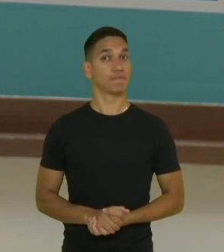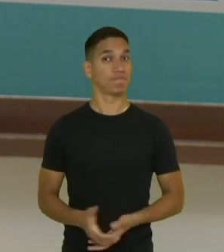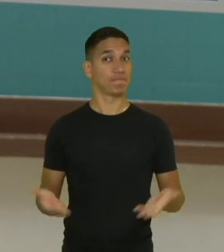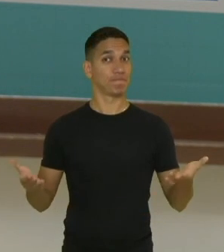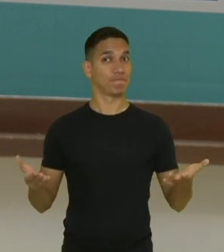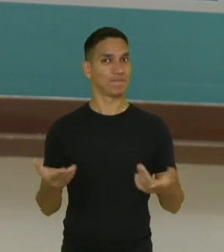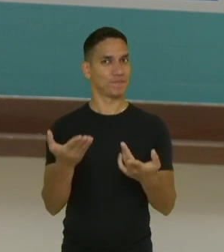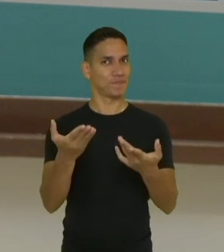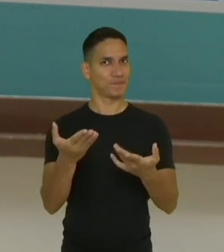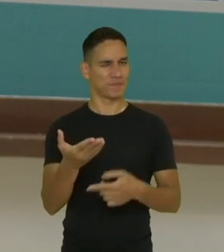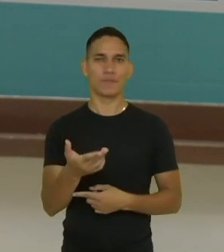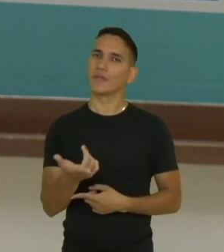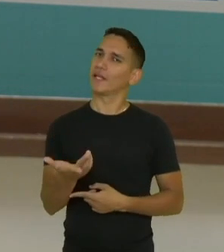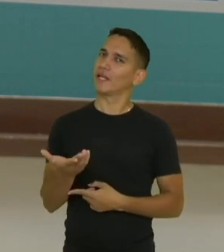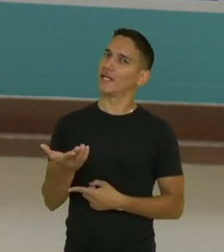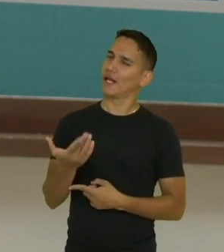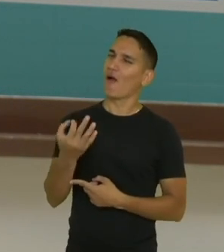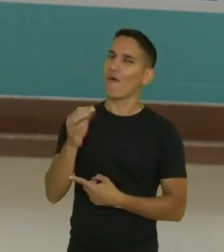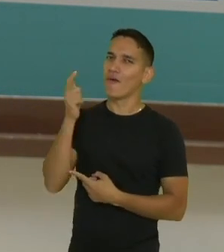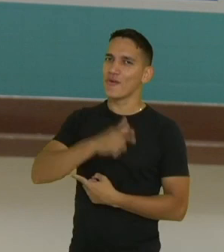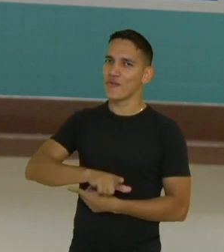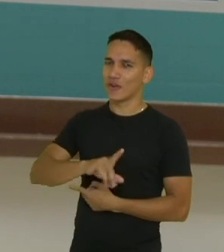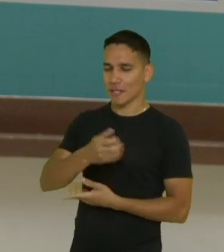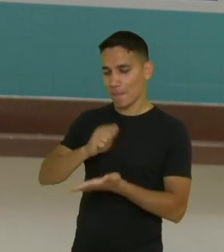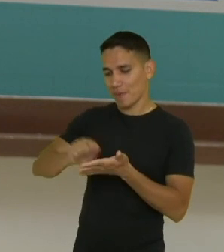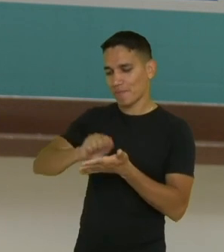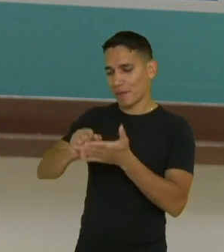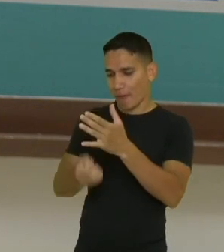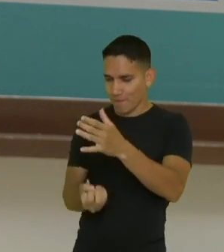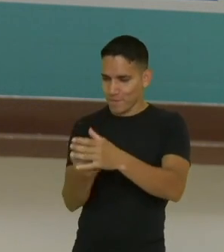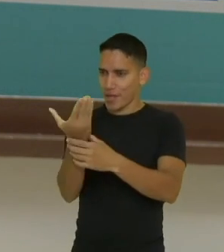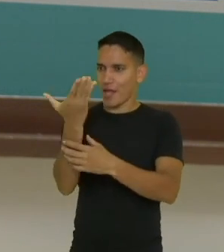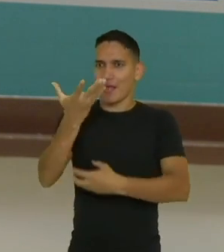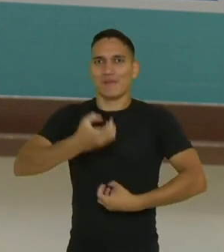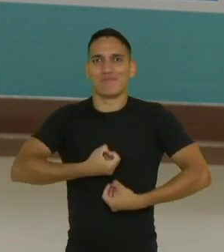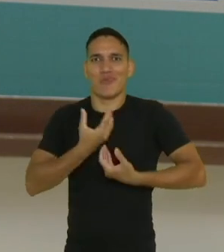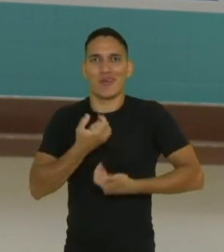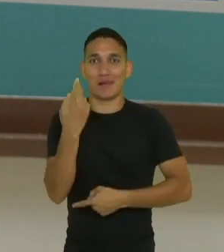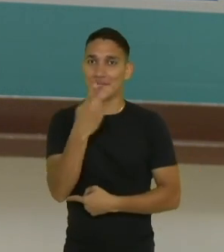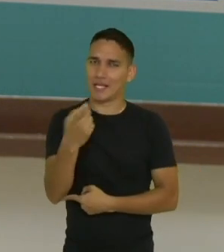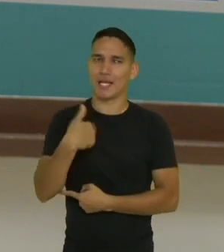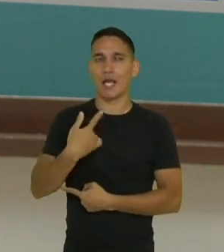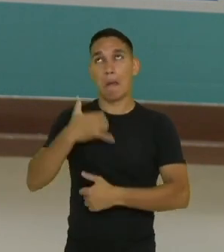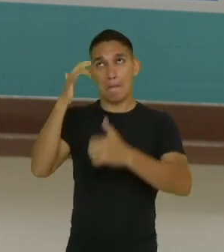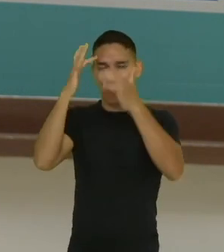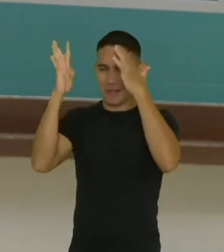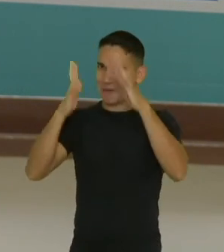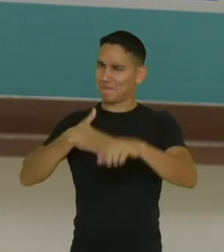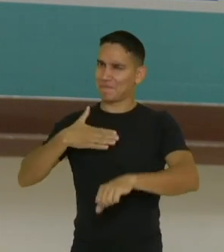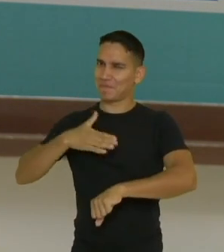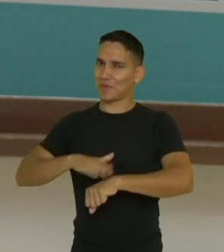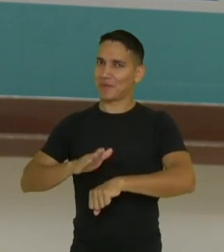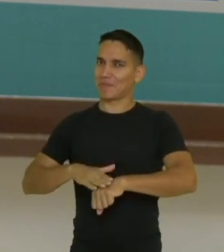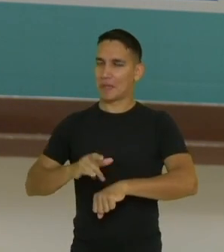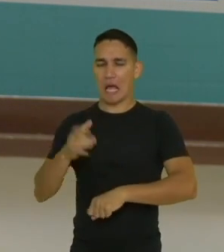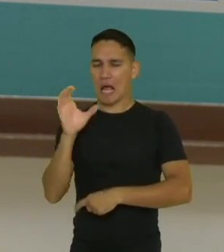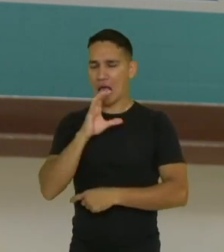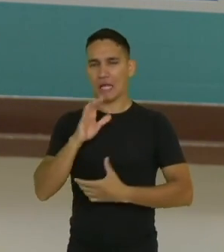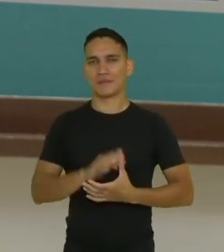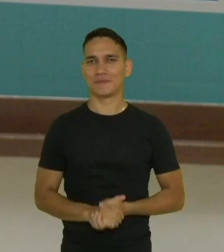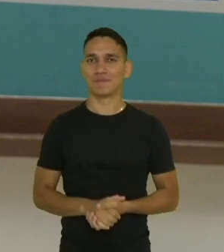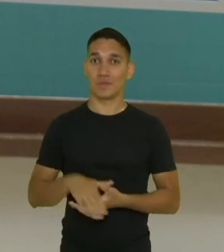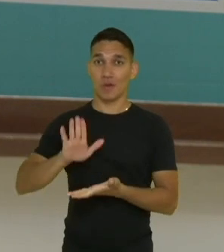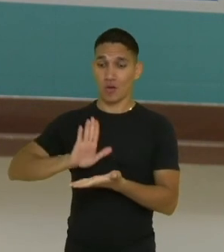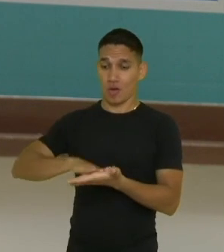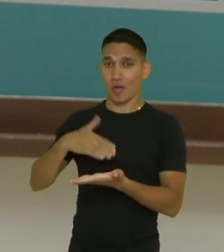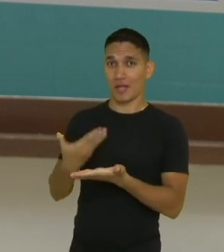E aí, galera, conseguiu criar o seu poema? Eu criei um aqui rapidinho. O